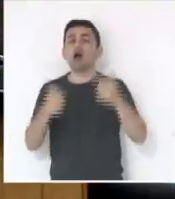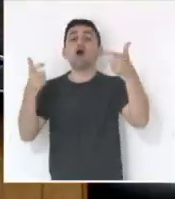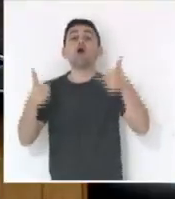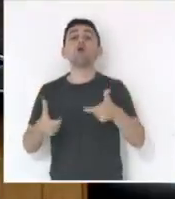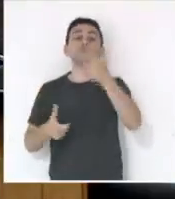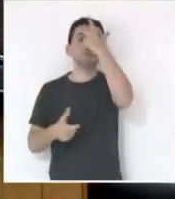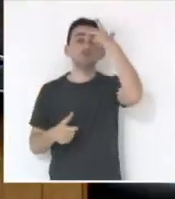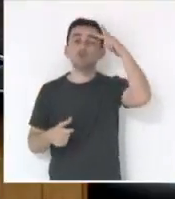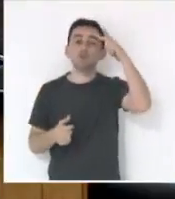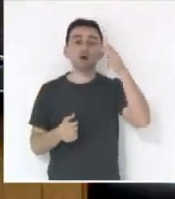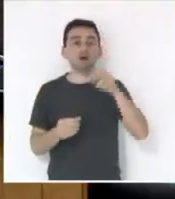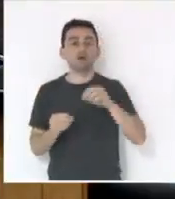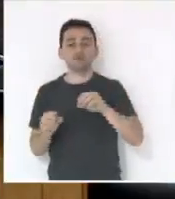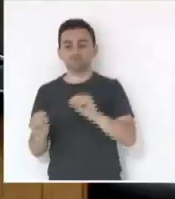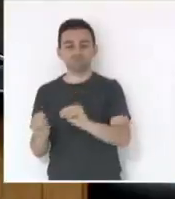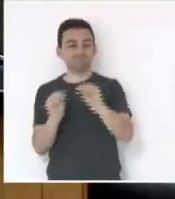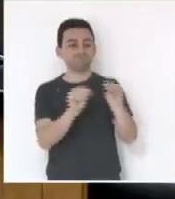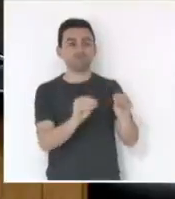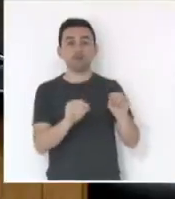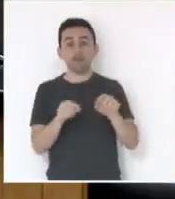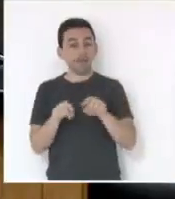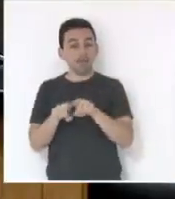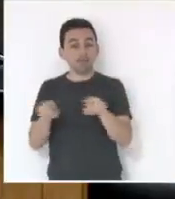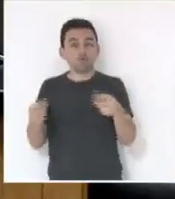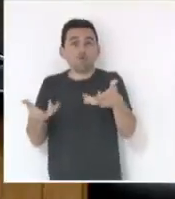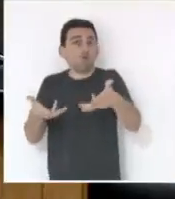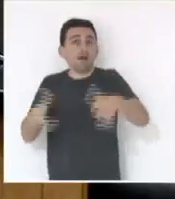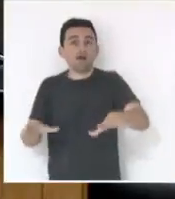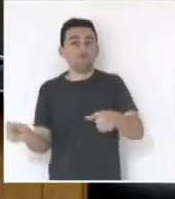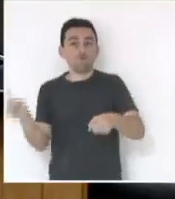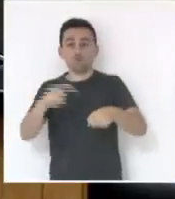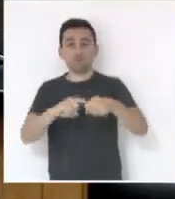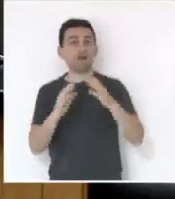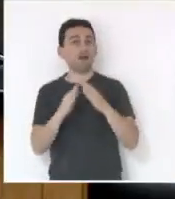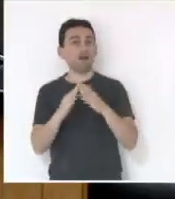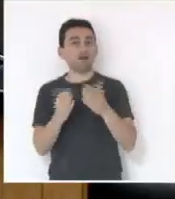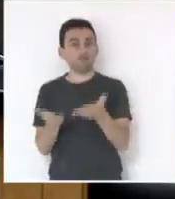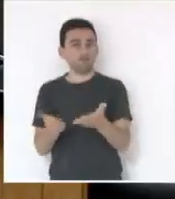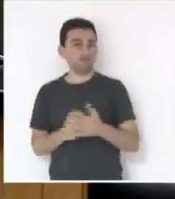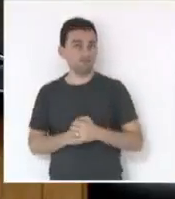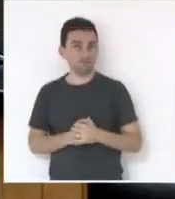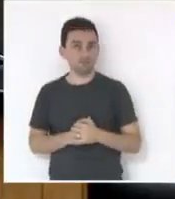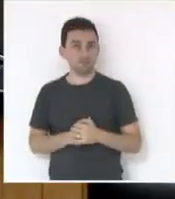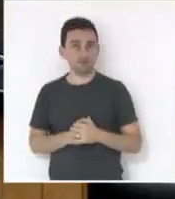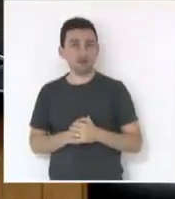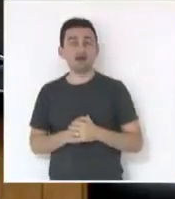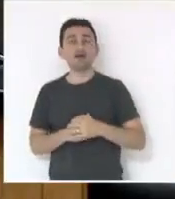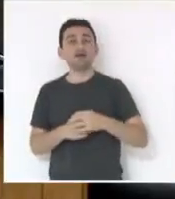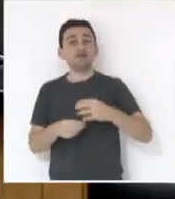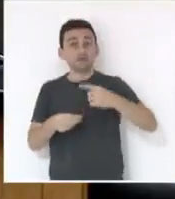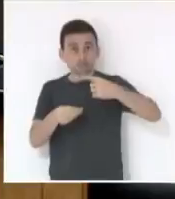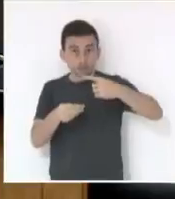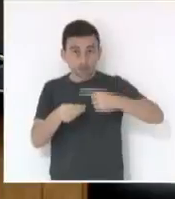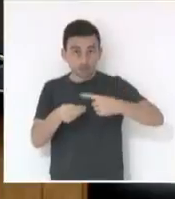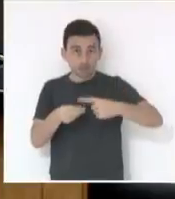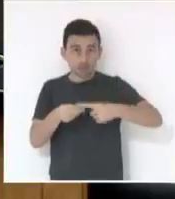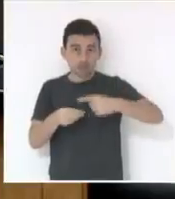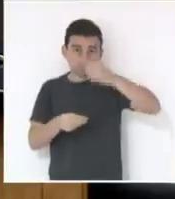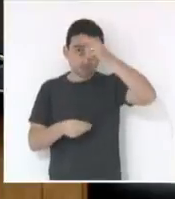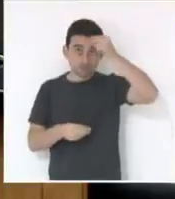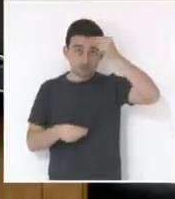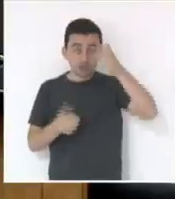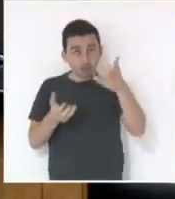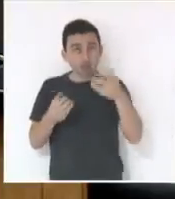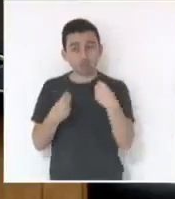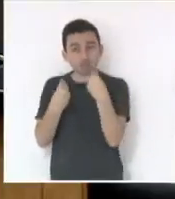essas pessoas? A maioria não quer ir para suas origens. O município quer dar passagem e tal, apesar de que